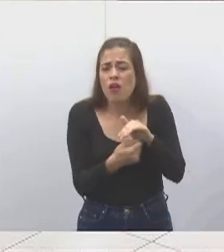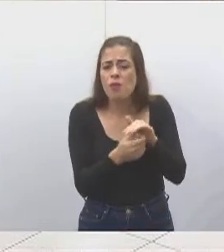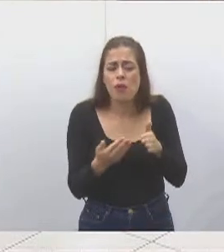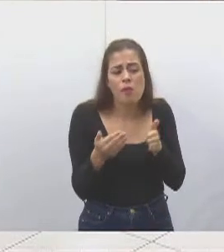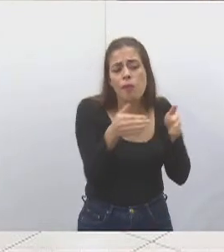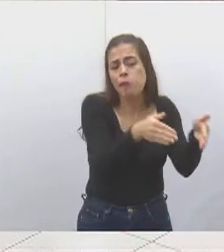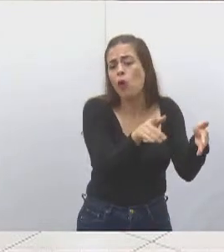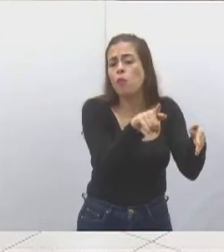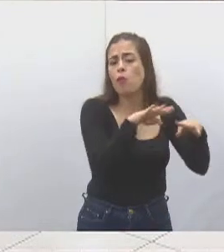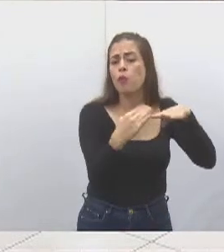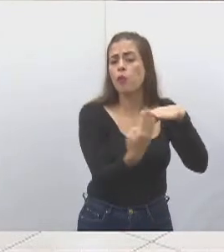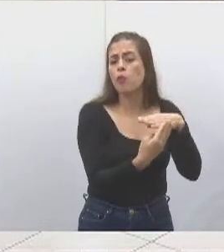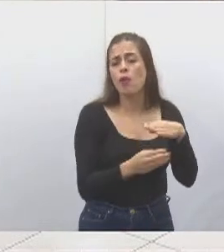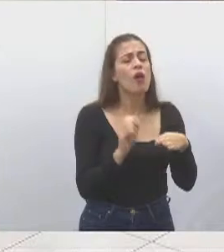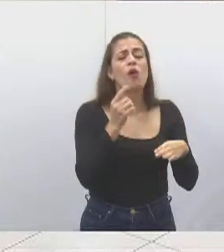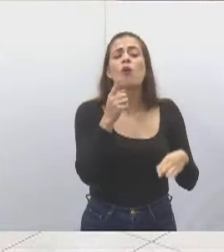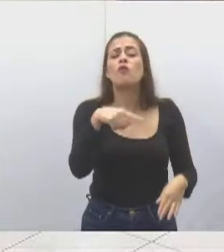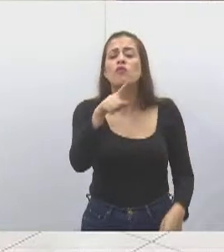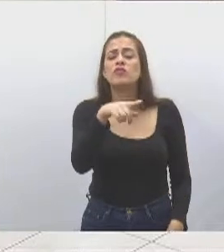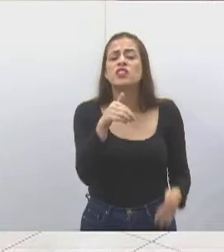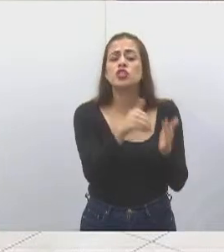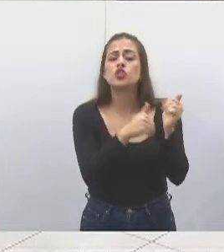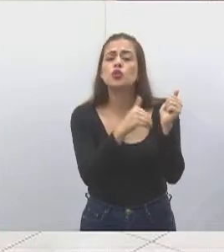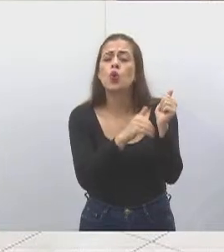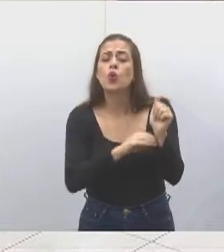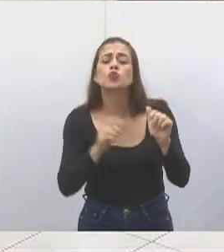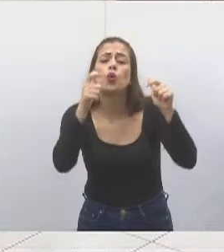destinada para o Veraneio Ijau? Todos nós queremos saber.